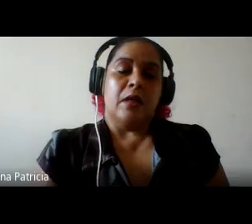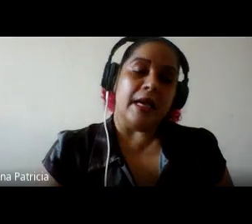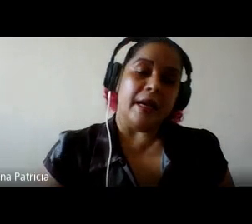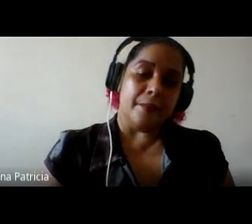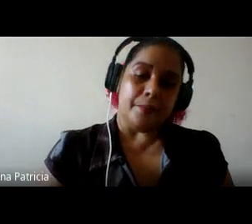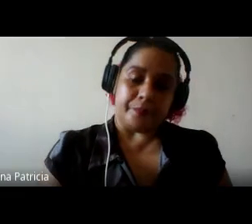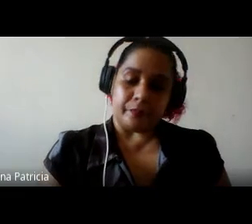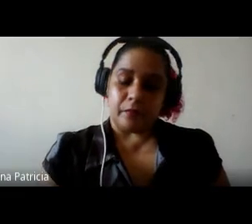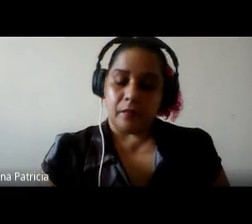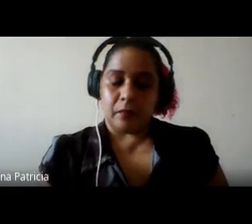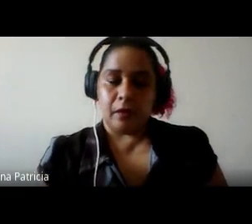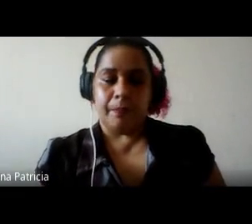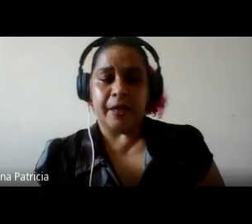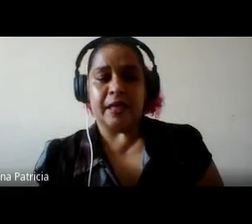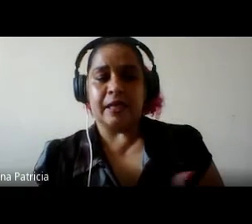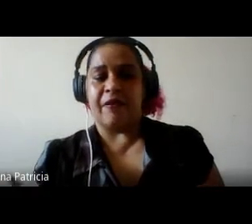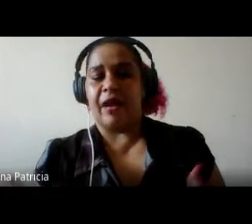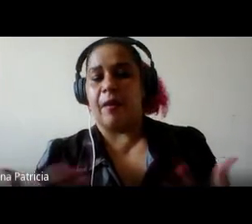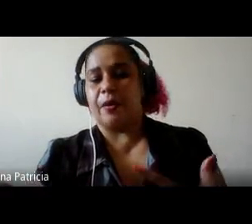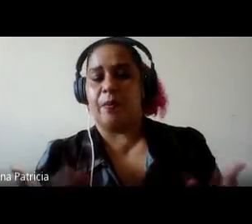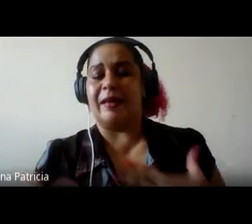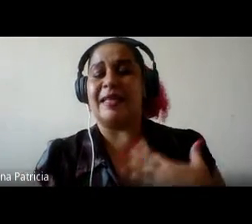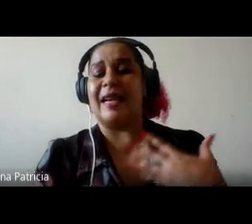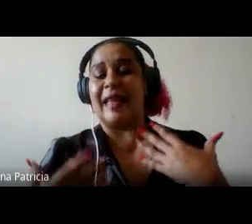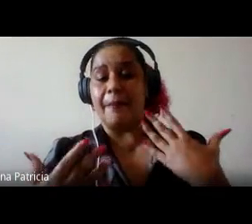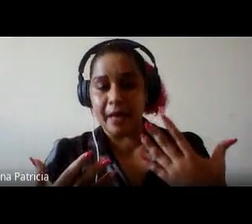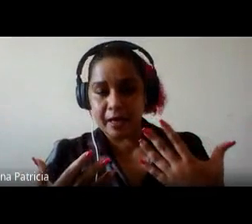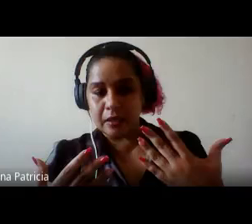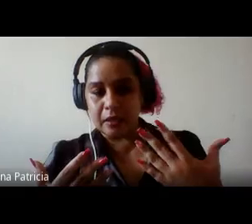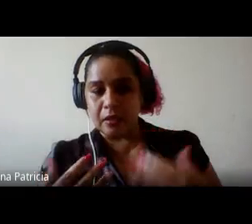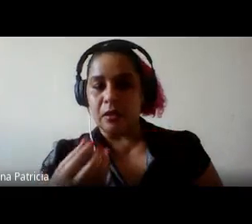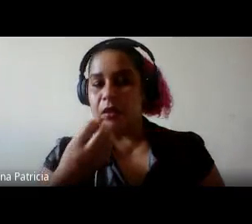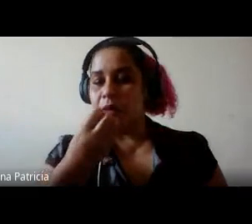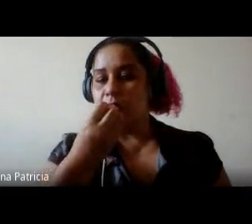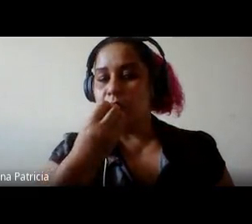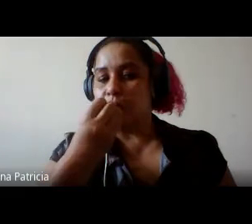Se você precisar falar com a pessoa, perguntar se ela tá bem,